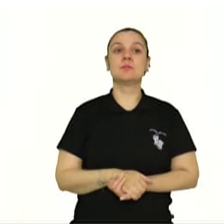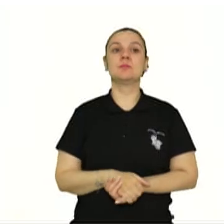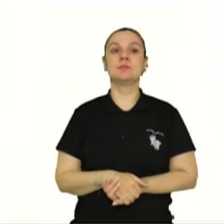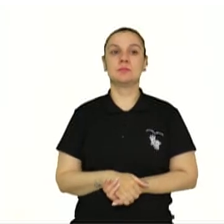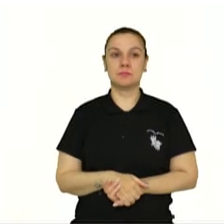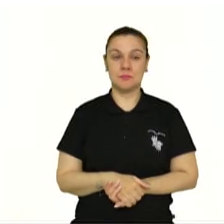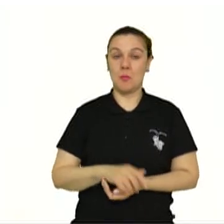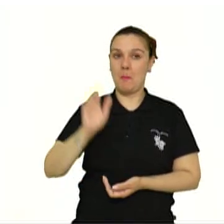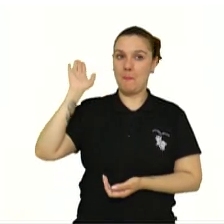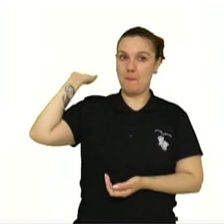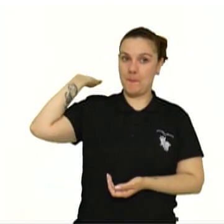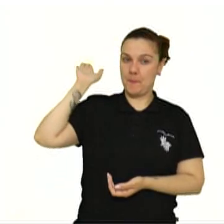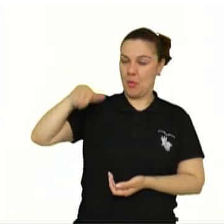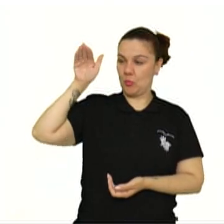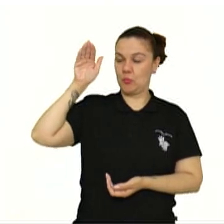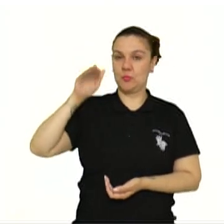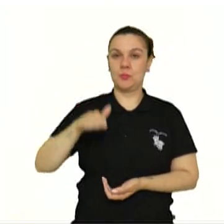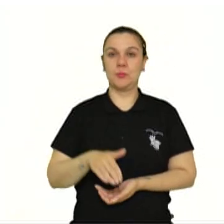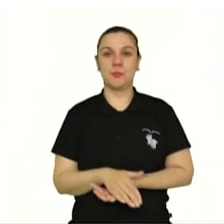é um corte.